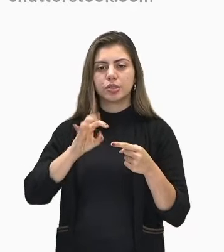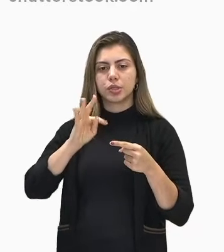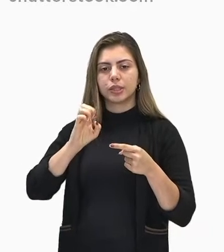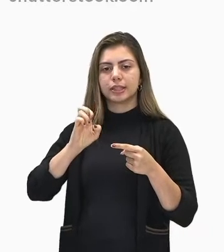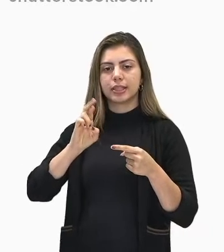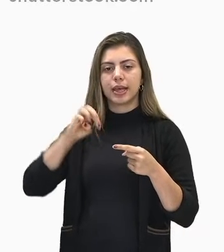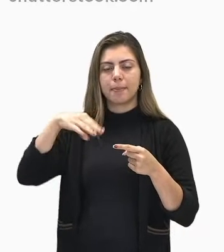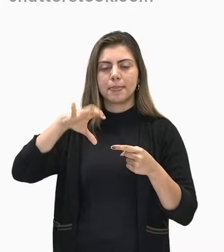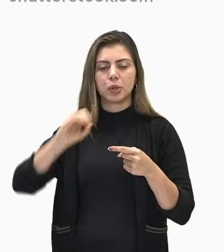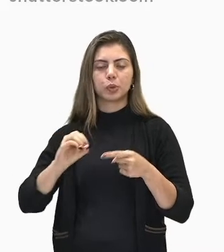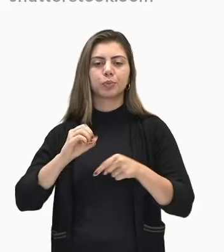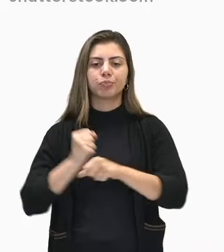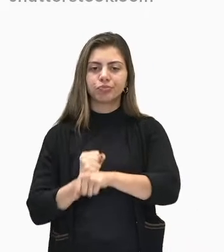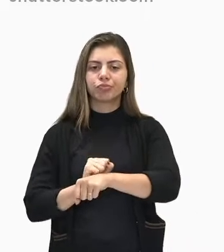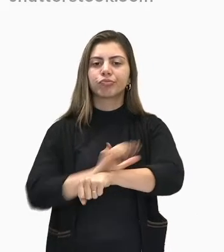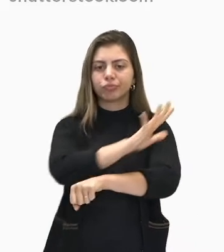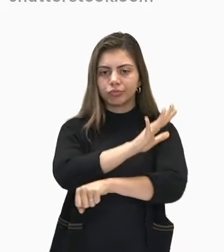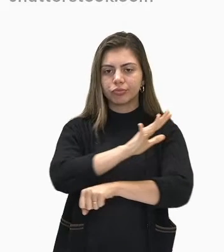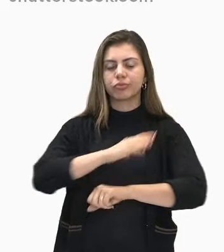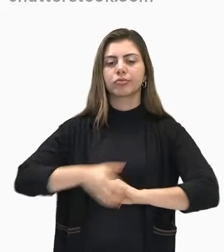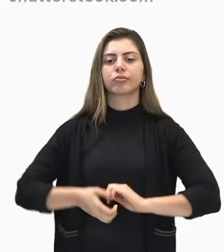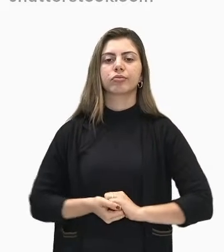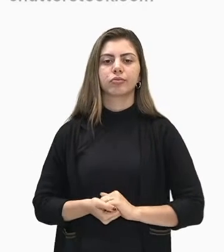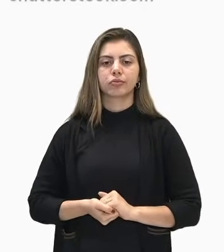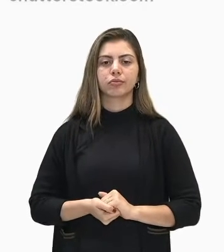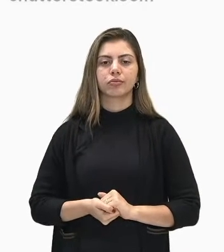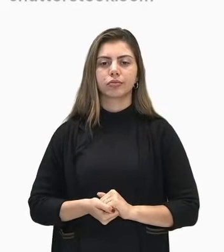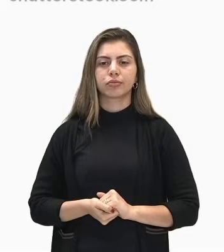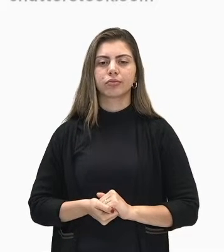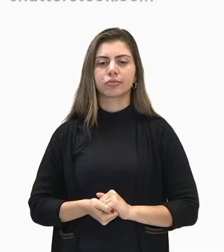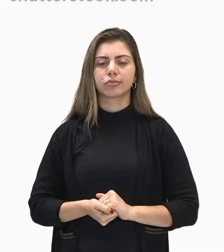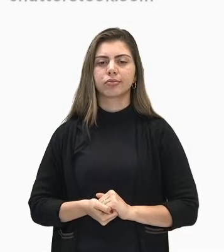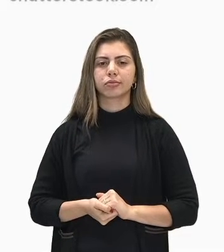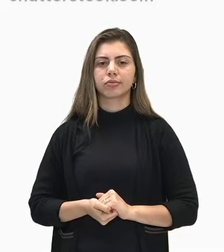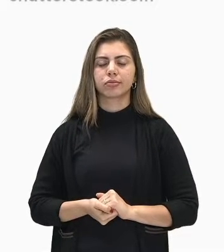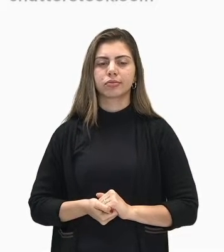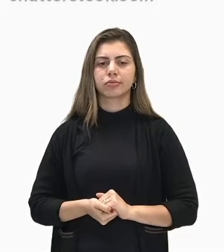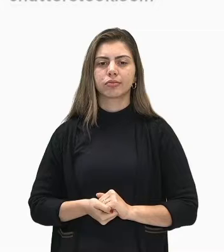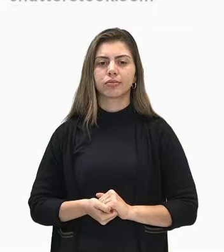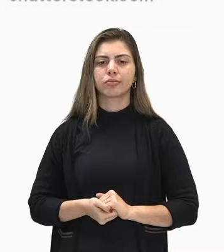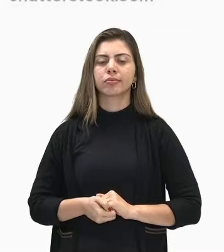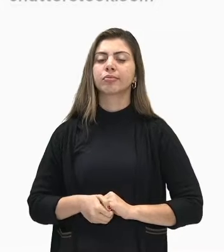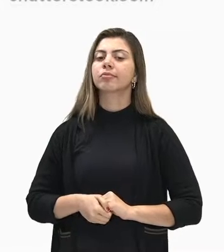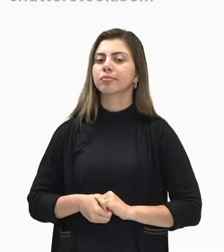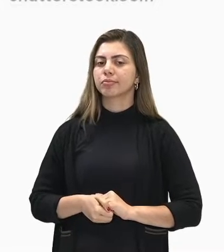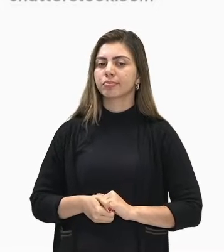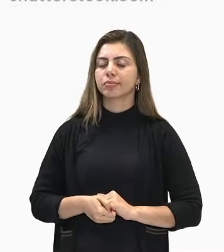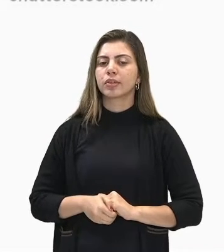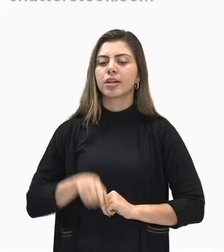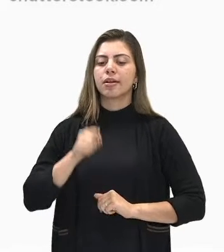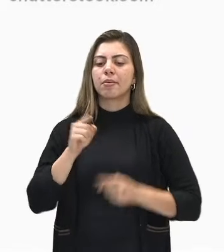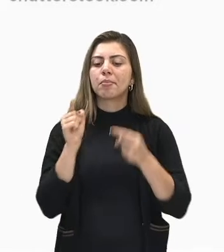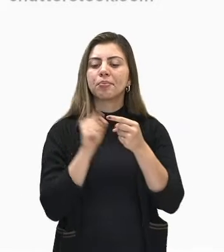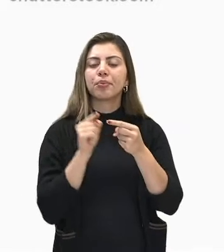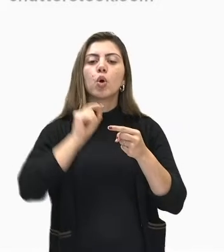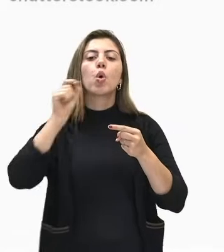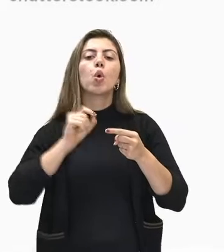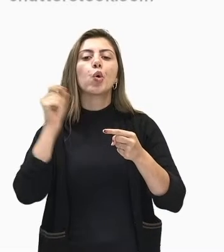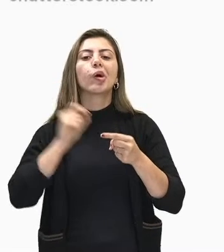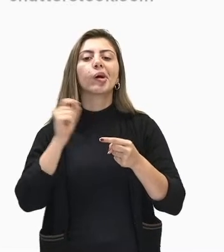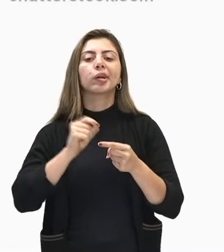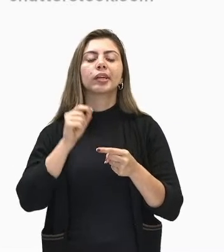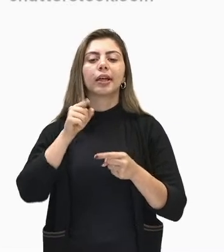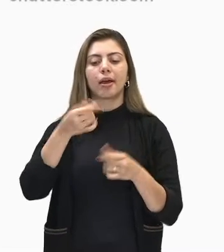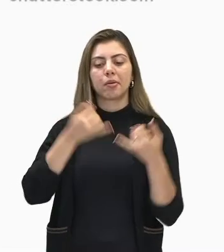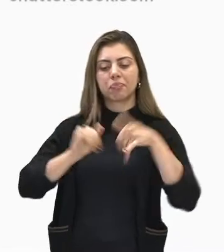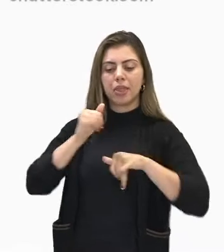Os processos exotérmicos são aqueles em que a